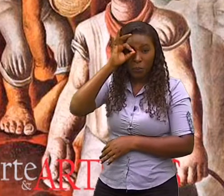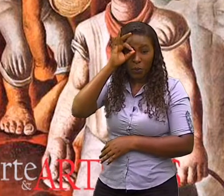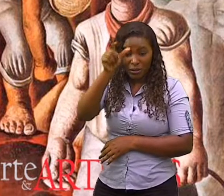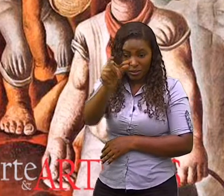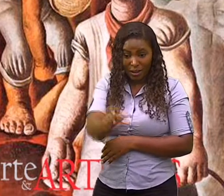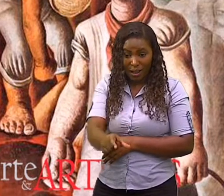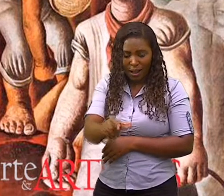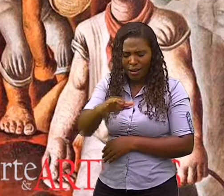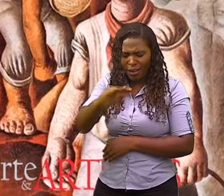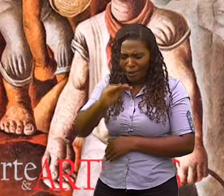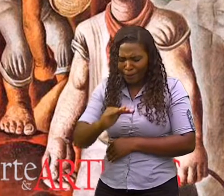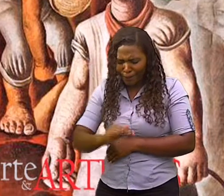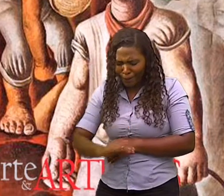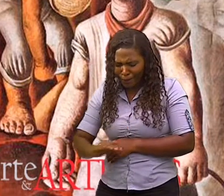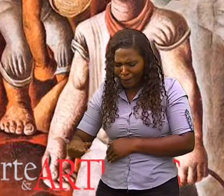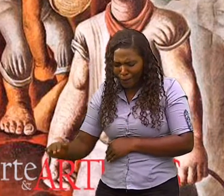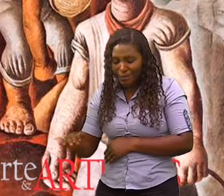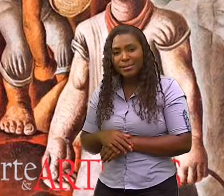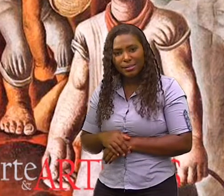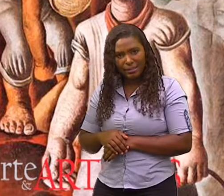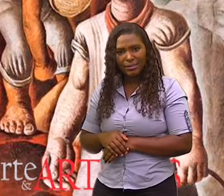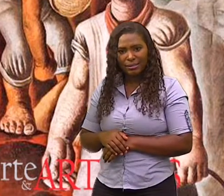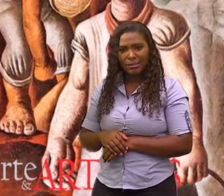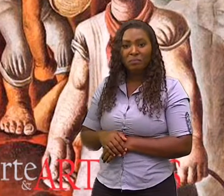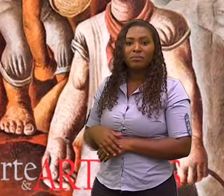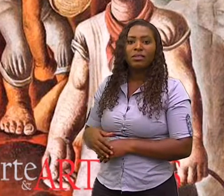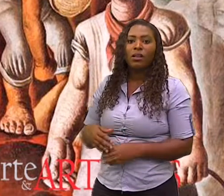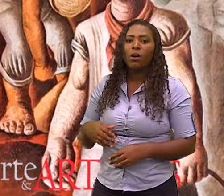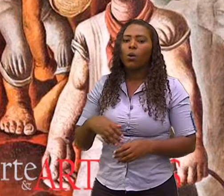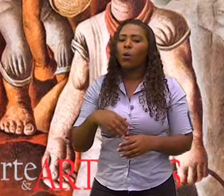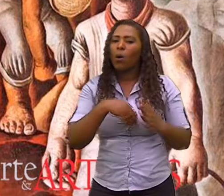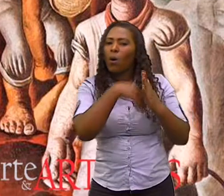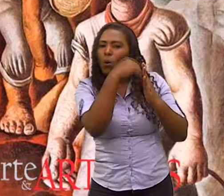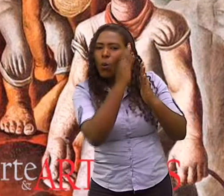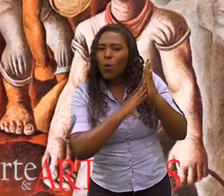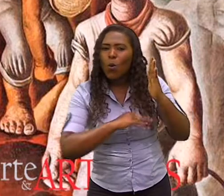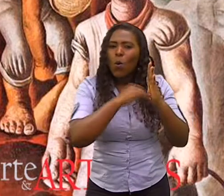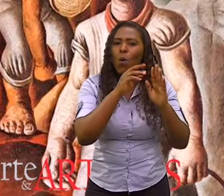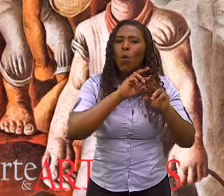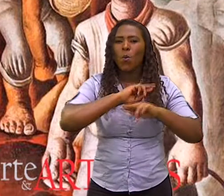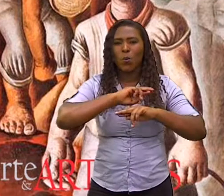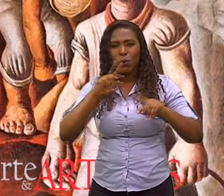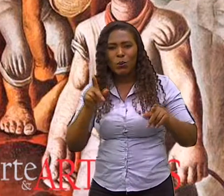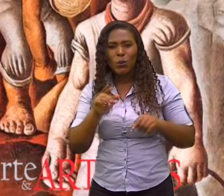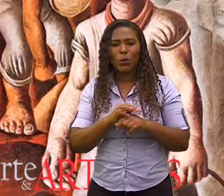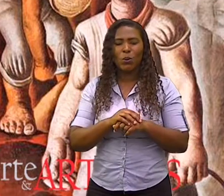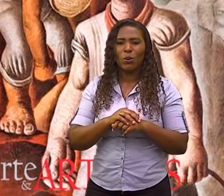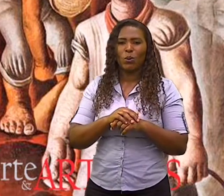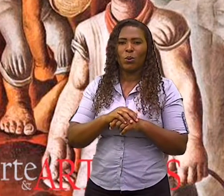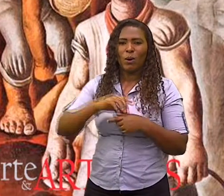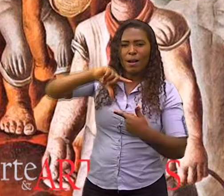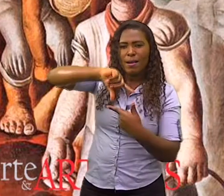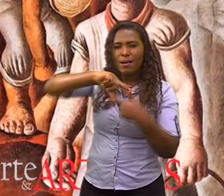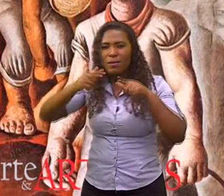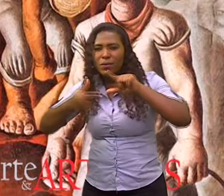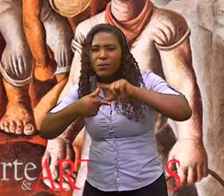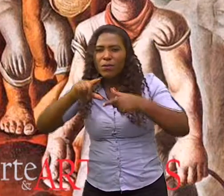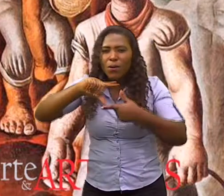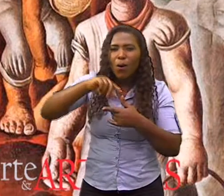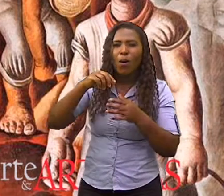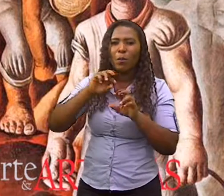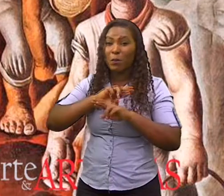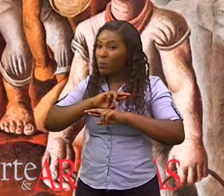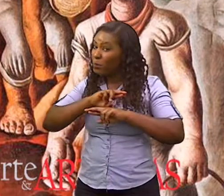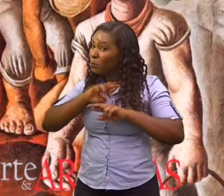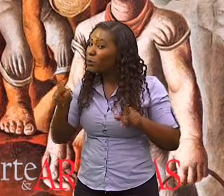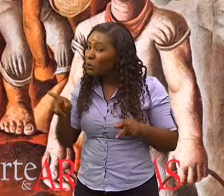quadro antigo, as formas já mudaram do quadro antigo. Além disso, ele destacou-se com a sua exposição individual no Instituto de Artes